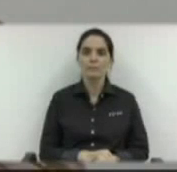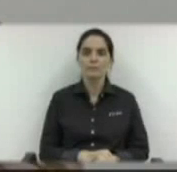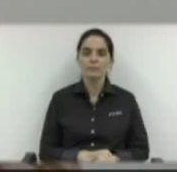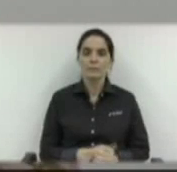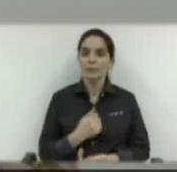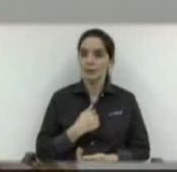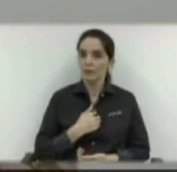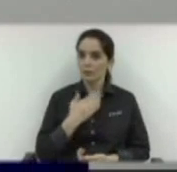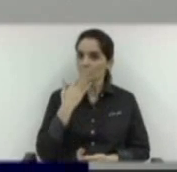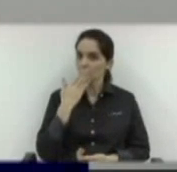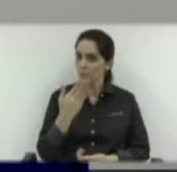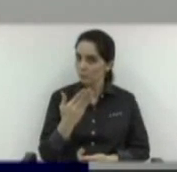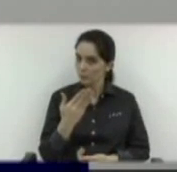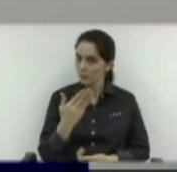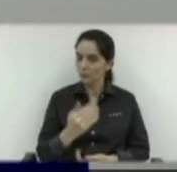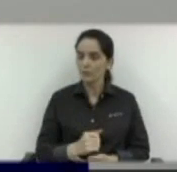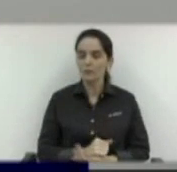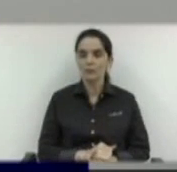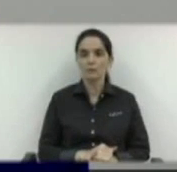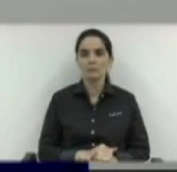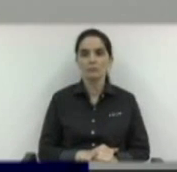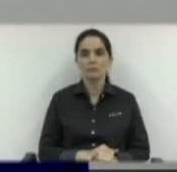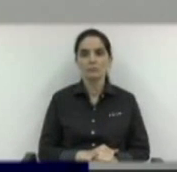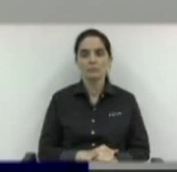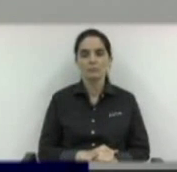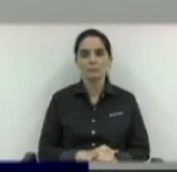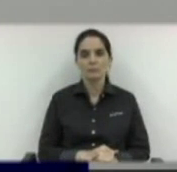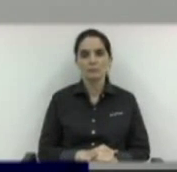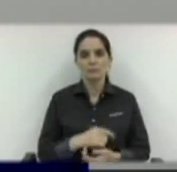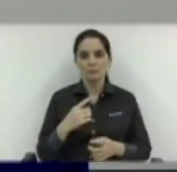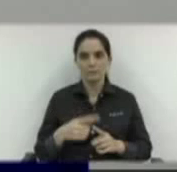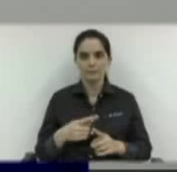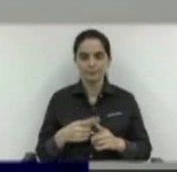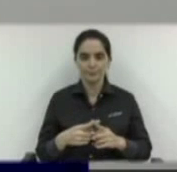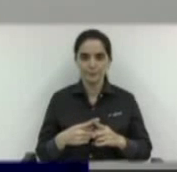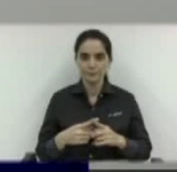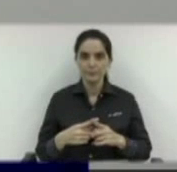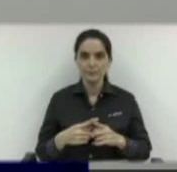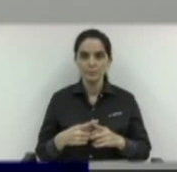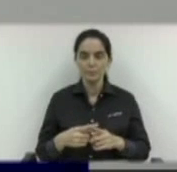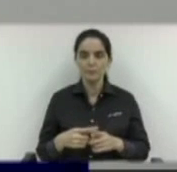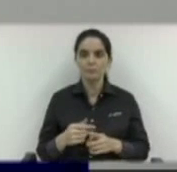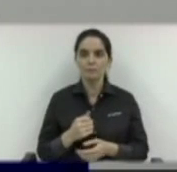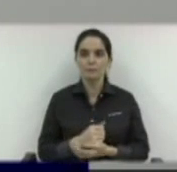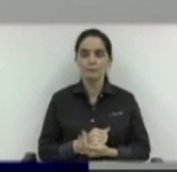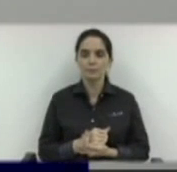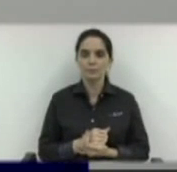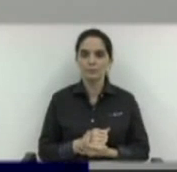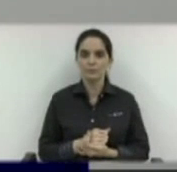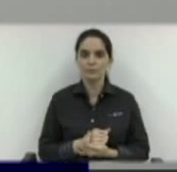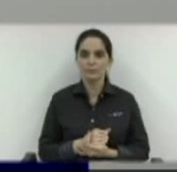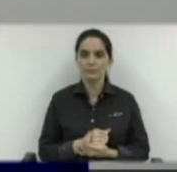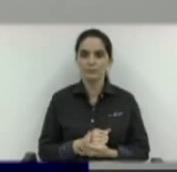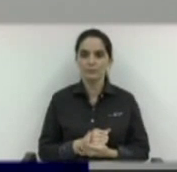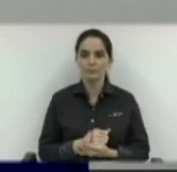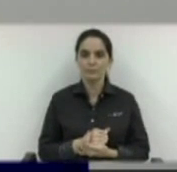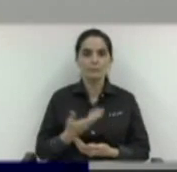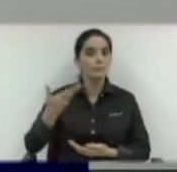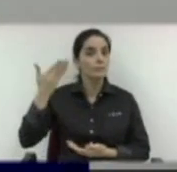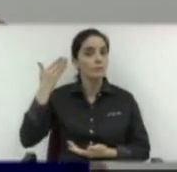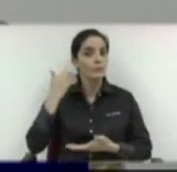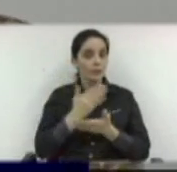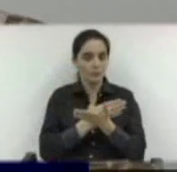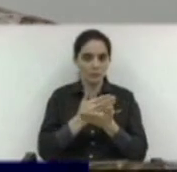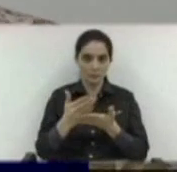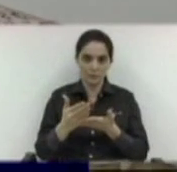Esse requerimento foi feito porque logo que nós assumimos a vereança, nós